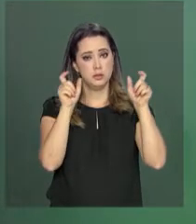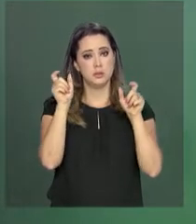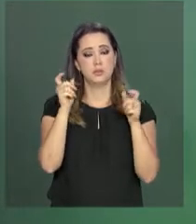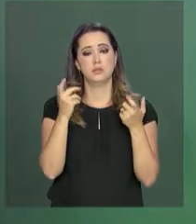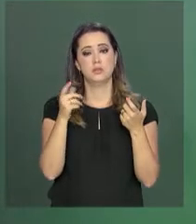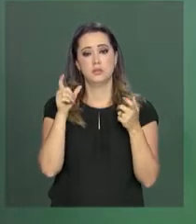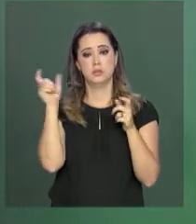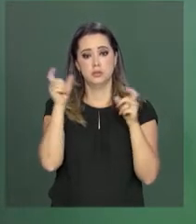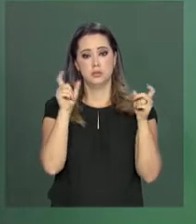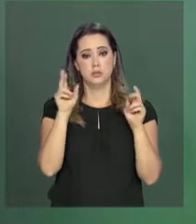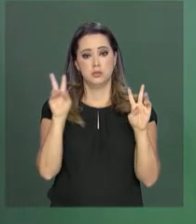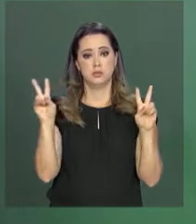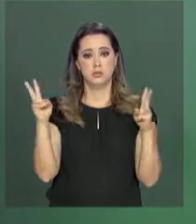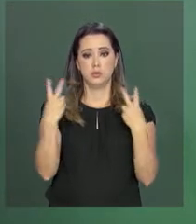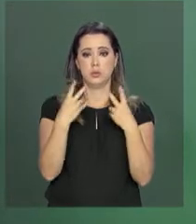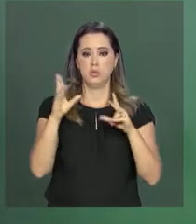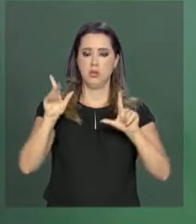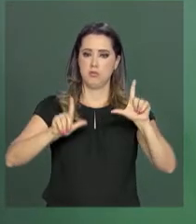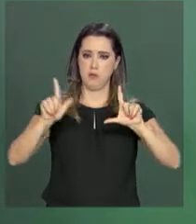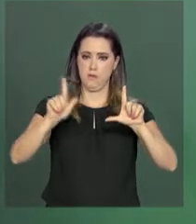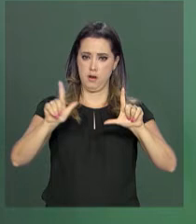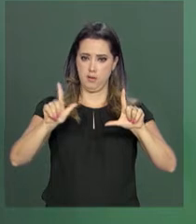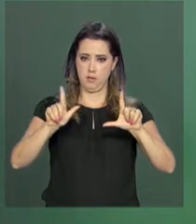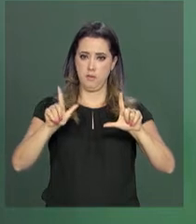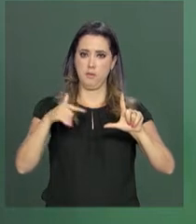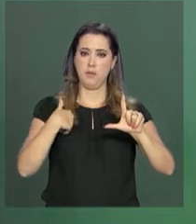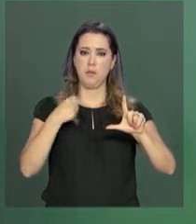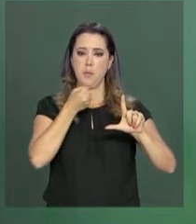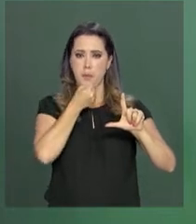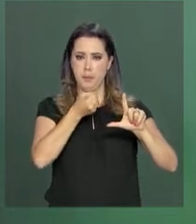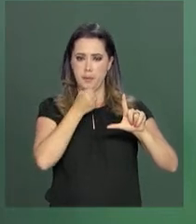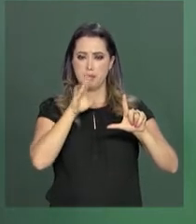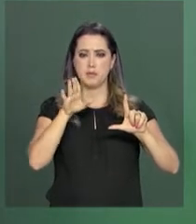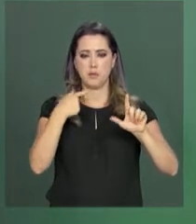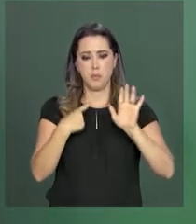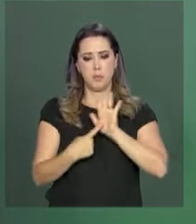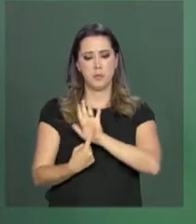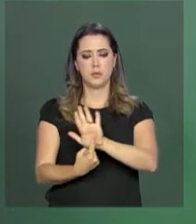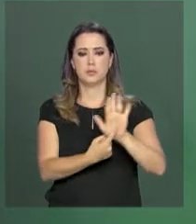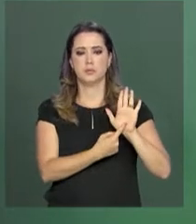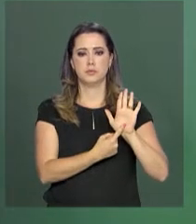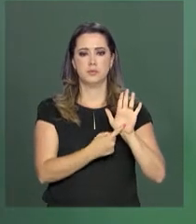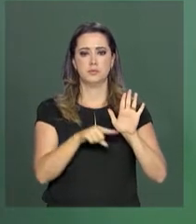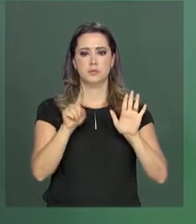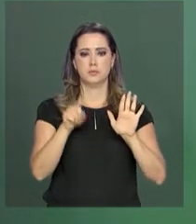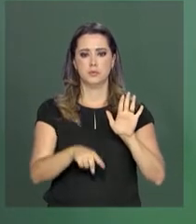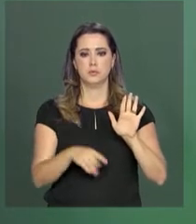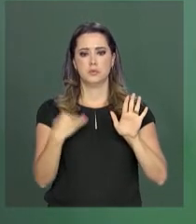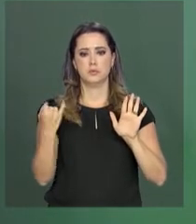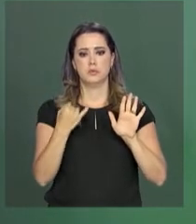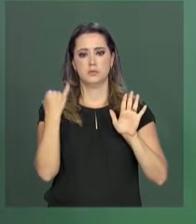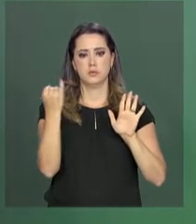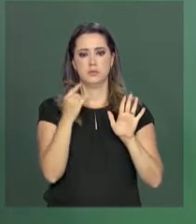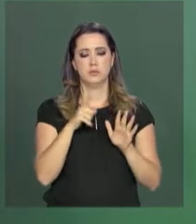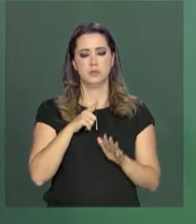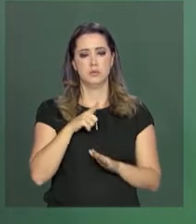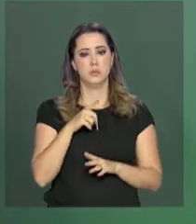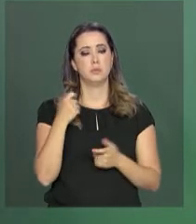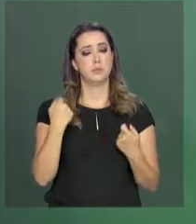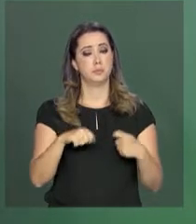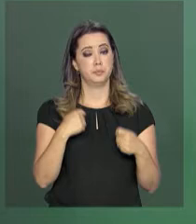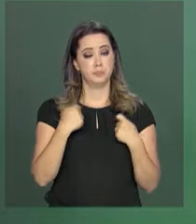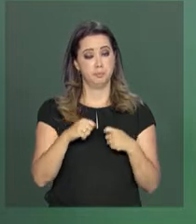que nos verão a imprensa registrará não é a circunstância que nós temos e devemos